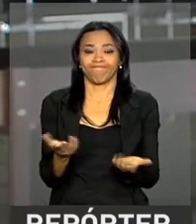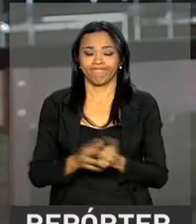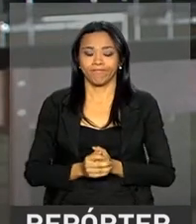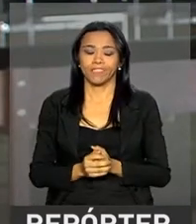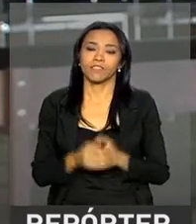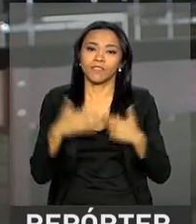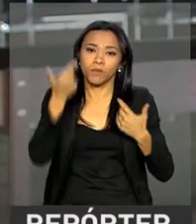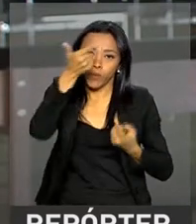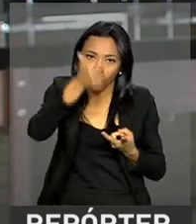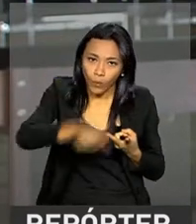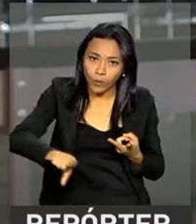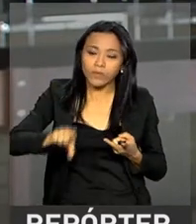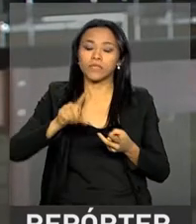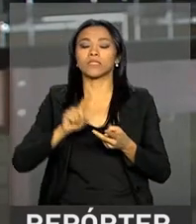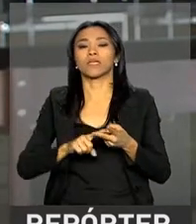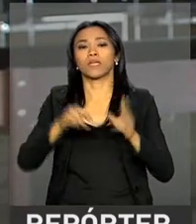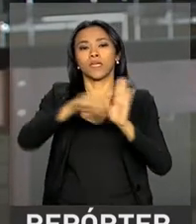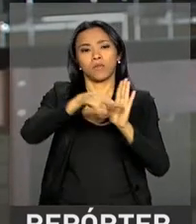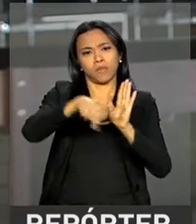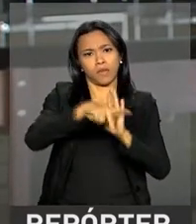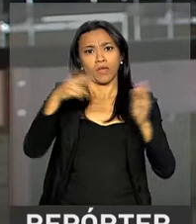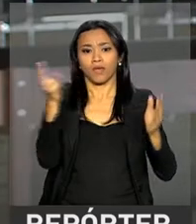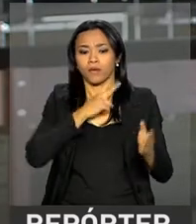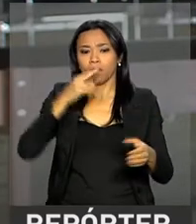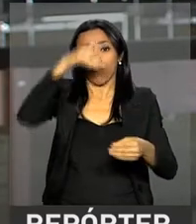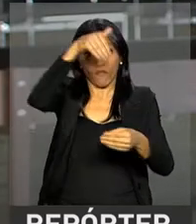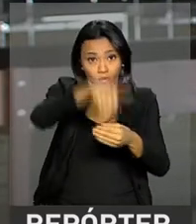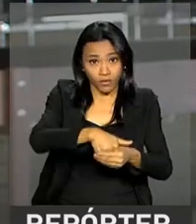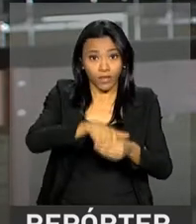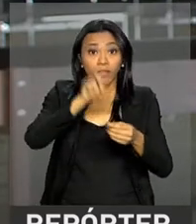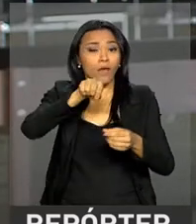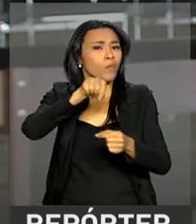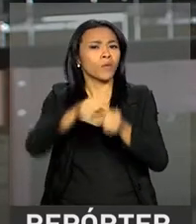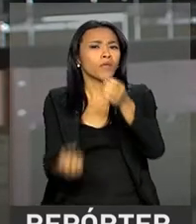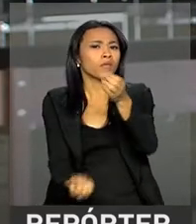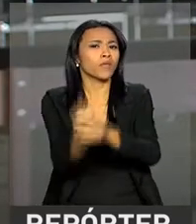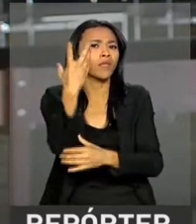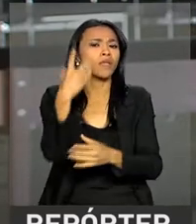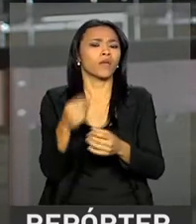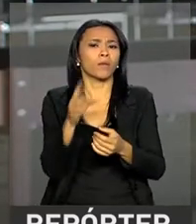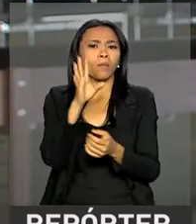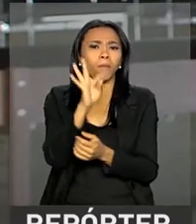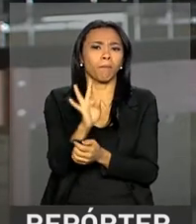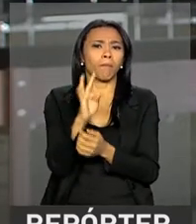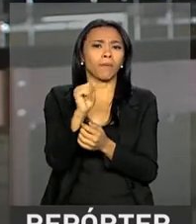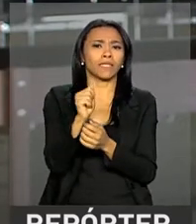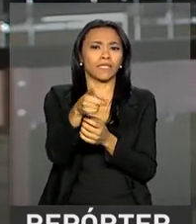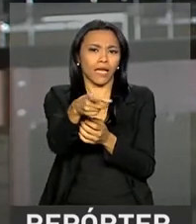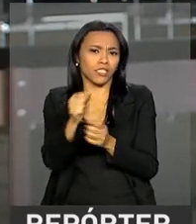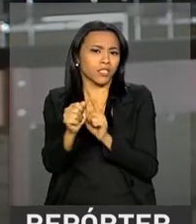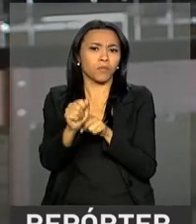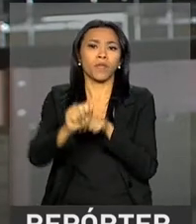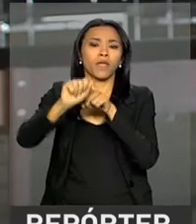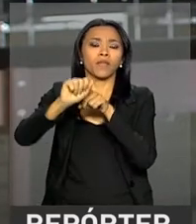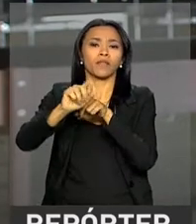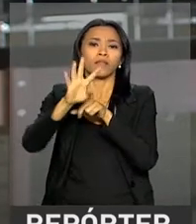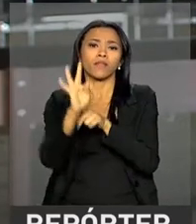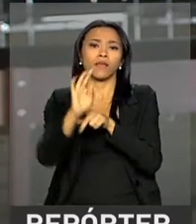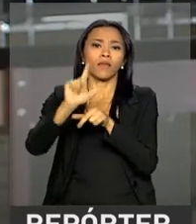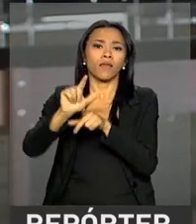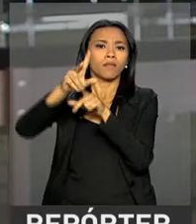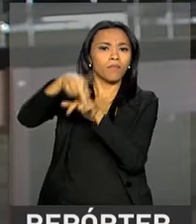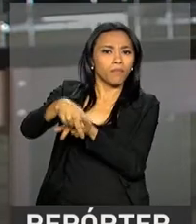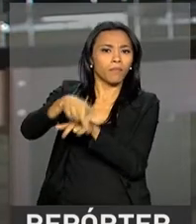outra medida provisória que precisa ser votada logo é a que cria a taxa de longo prazo tjlp para balizar os